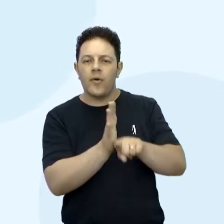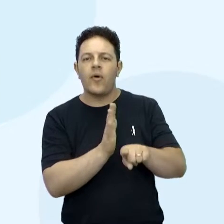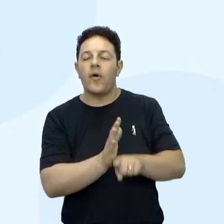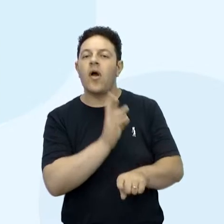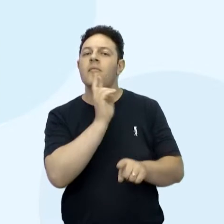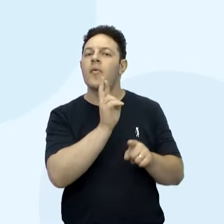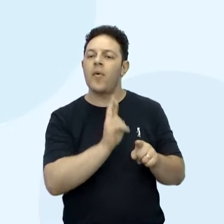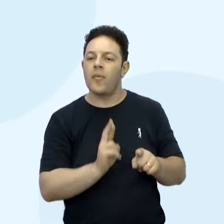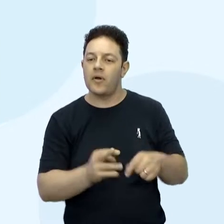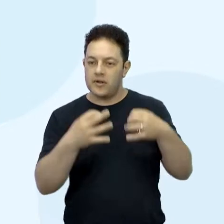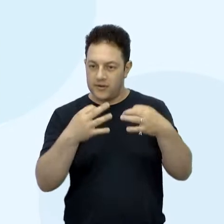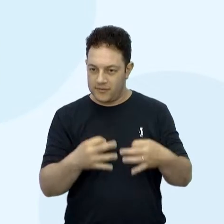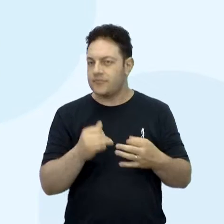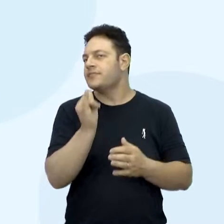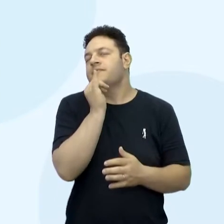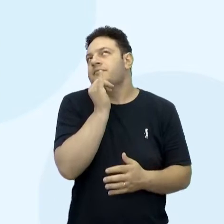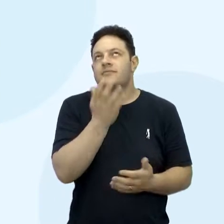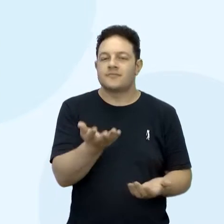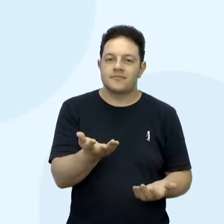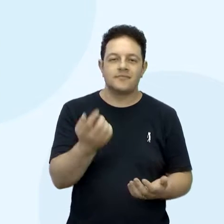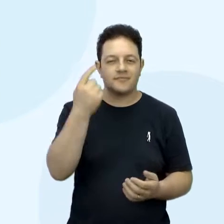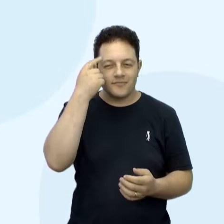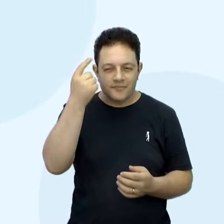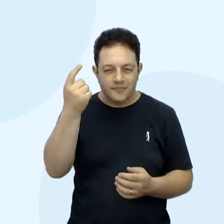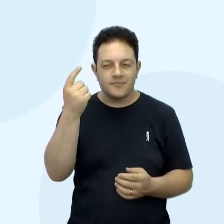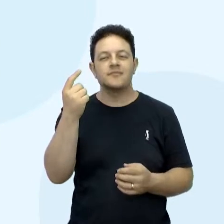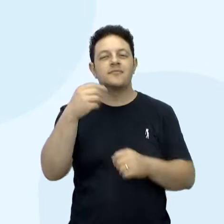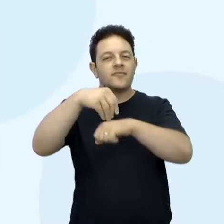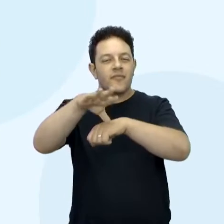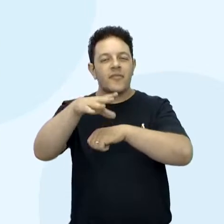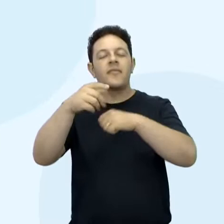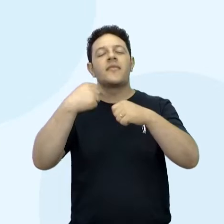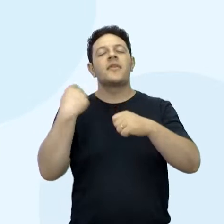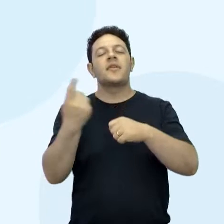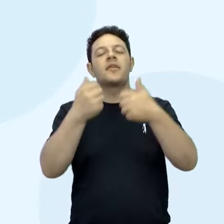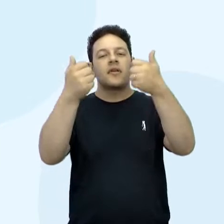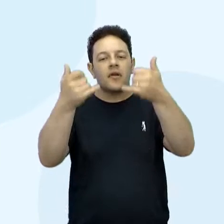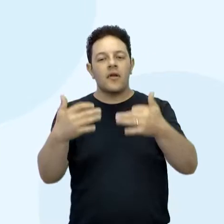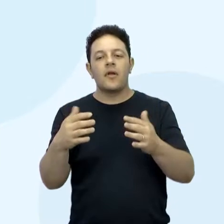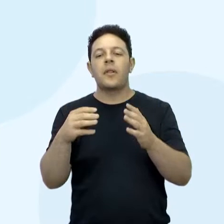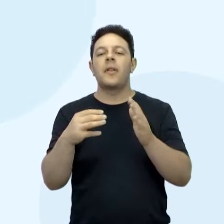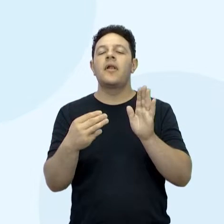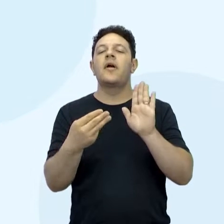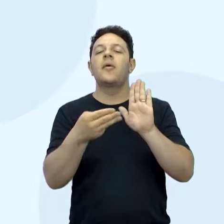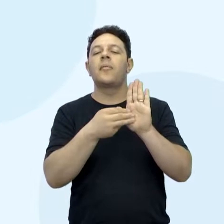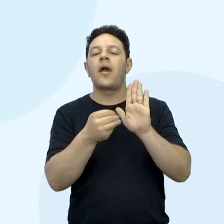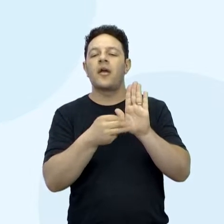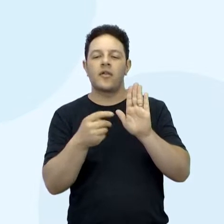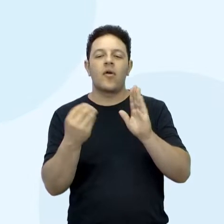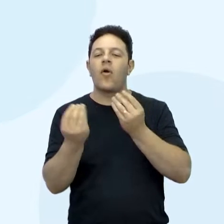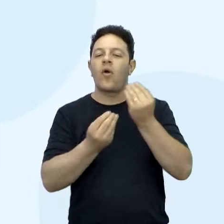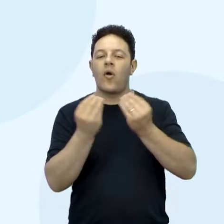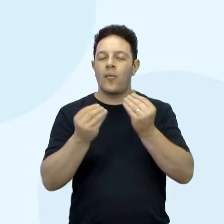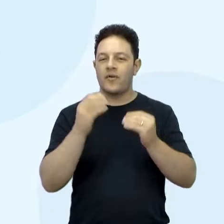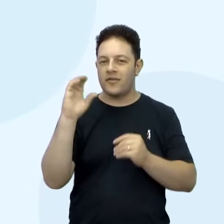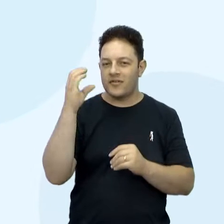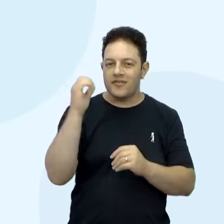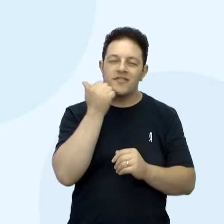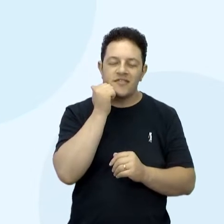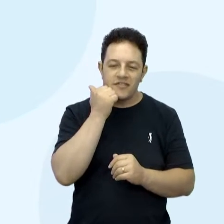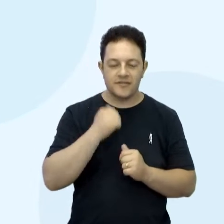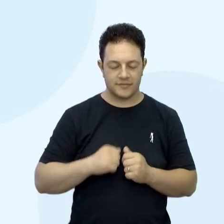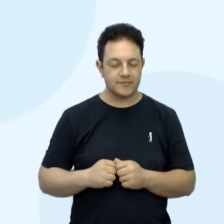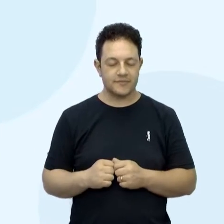né? Lembrando aí, por exemplo, daquelas dicas que eu passei para vocês sobre o método científico, tá? Então,